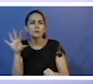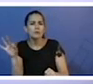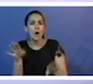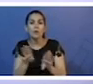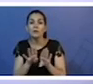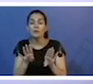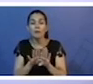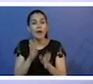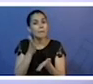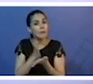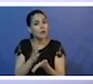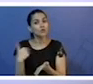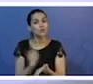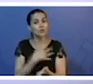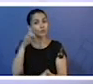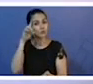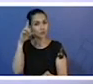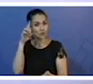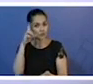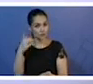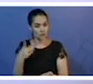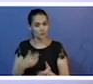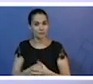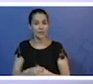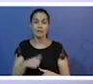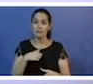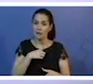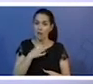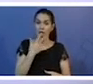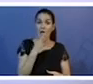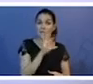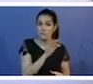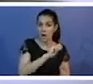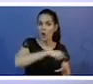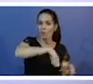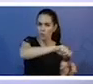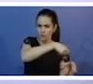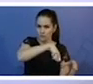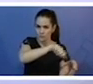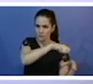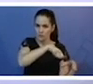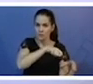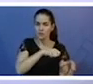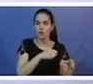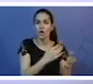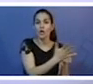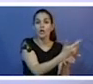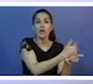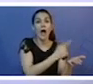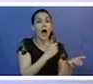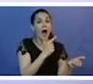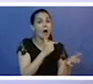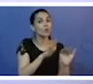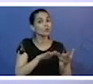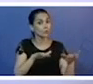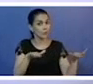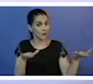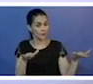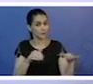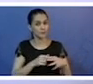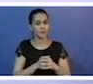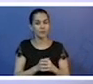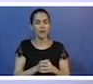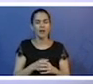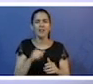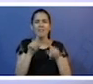dia. Aqui na imagem A, nós temos o sal de cozinha, extraído geralmente da água do mar. Na imagem